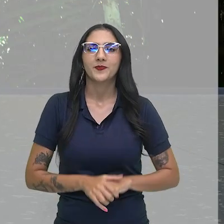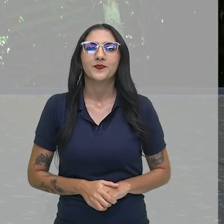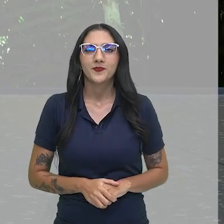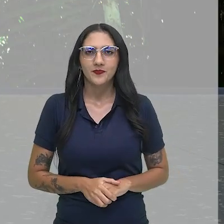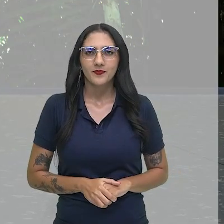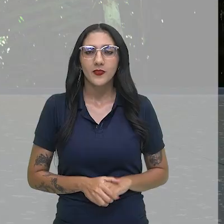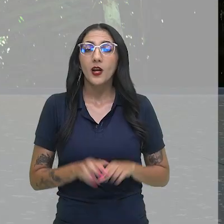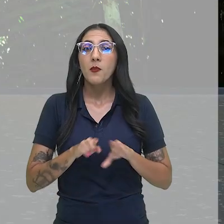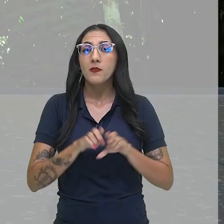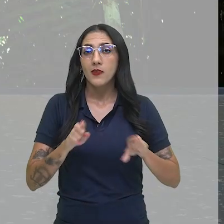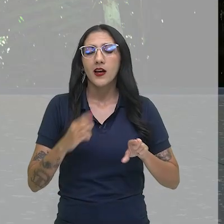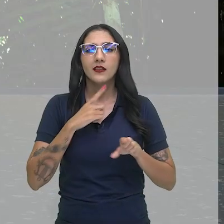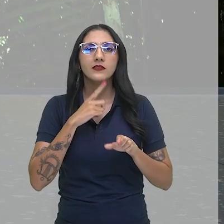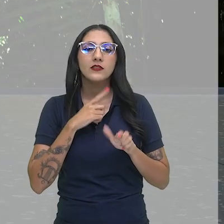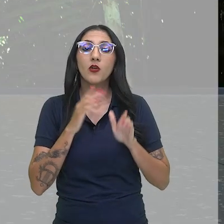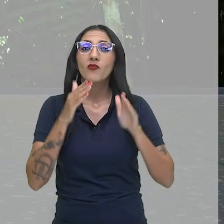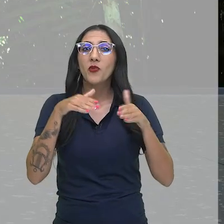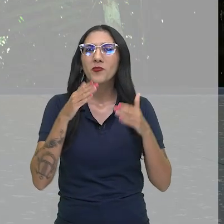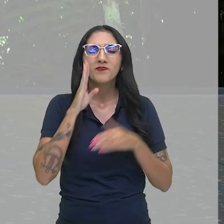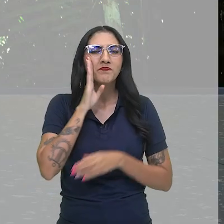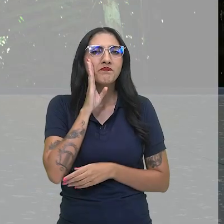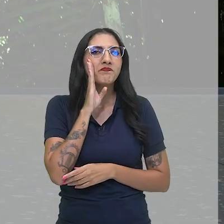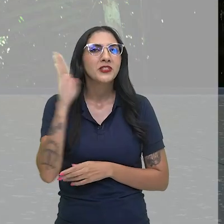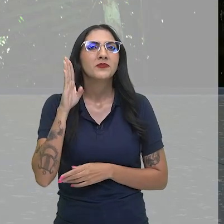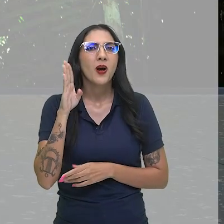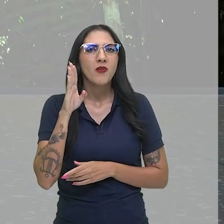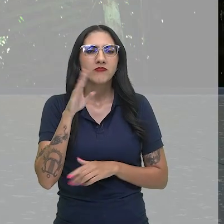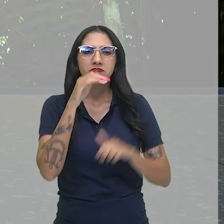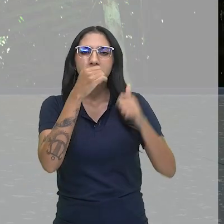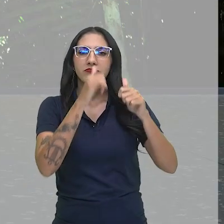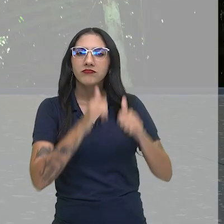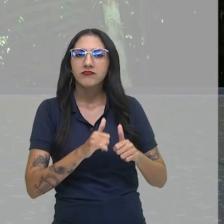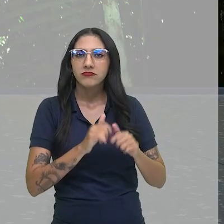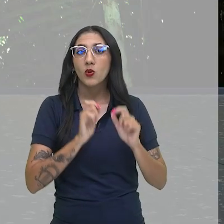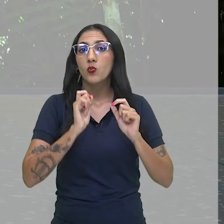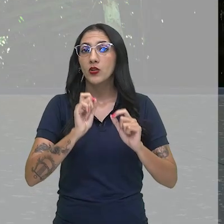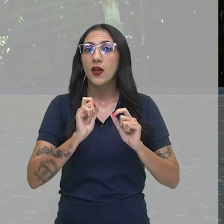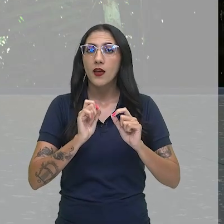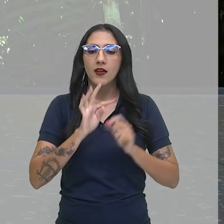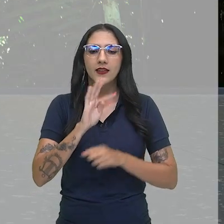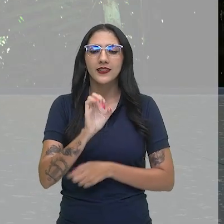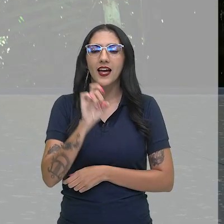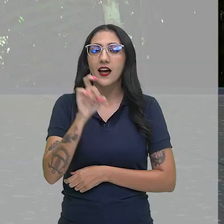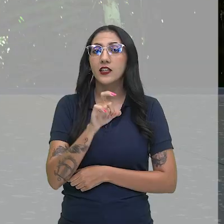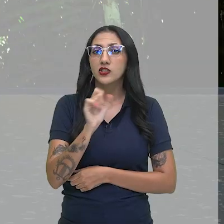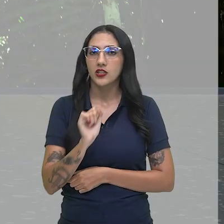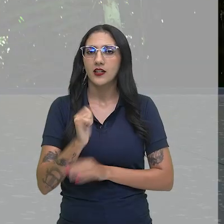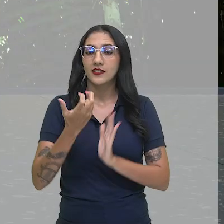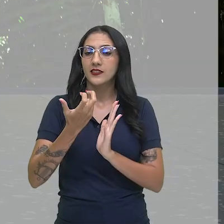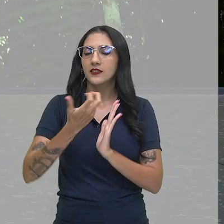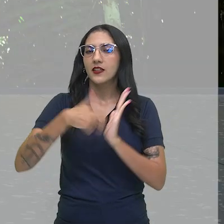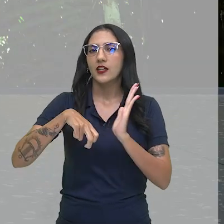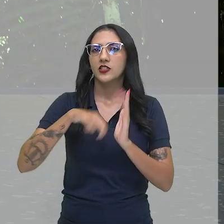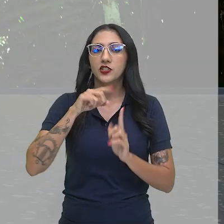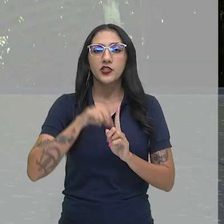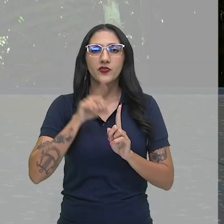algo específico para ser trabalhado, que é a chamada taxa de variação de uma função.